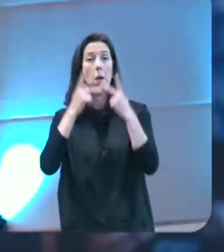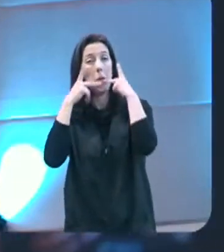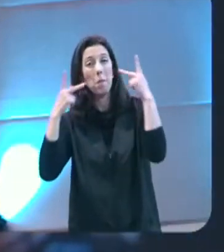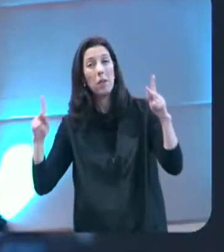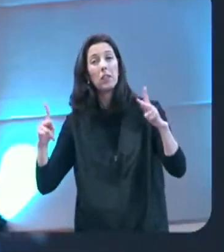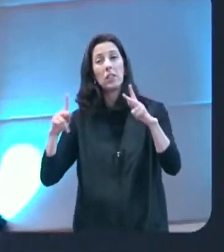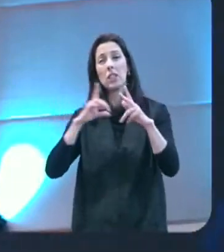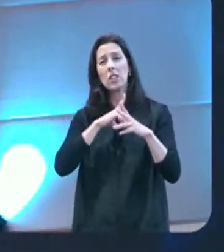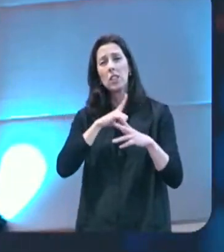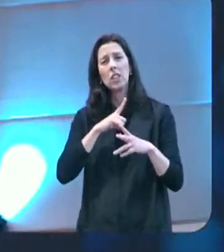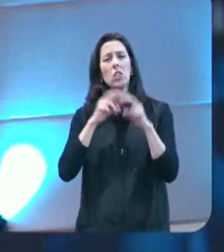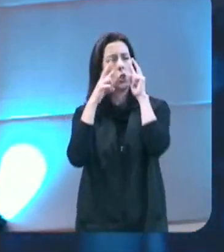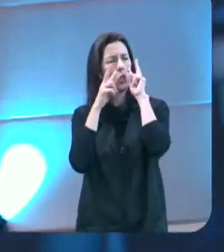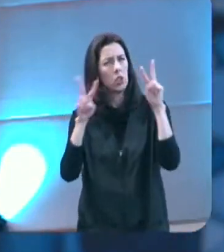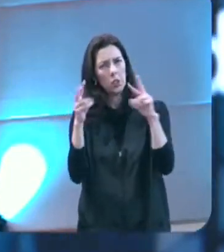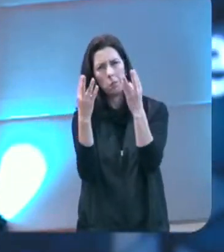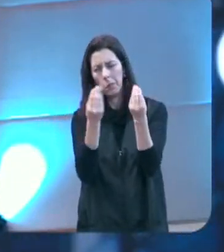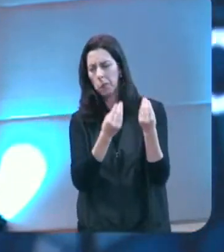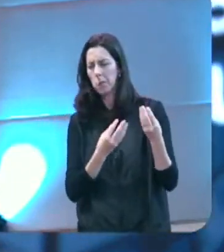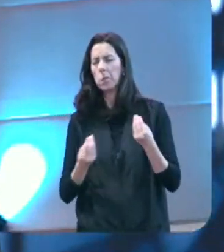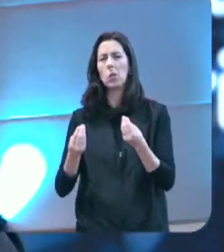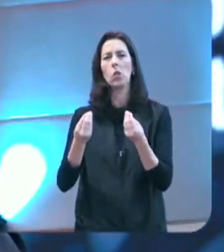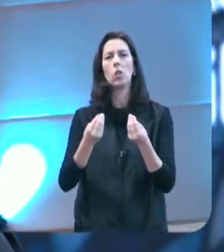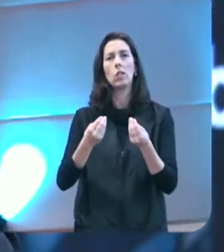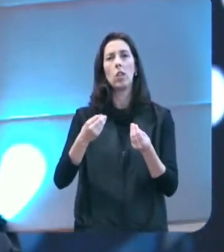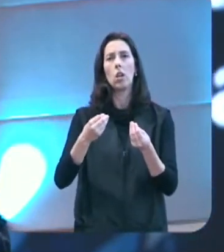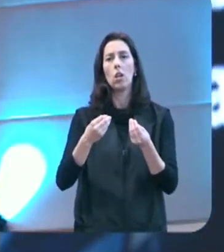de Paulo, ou aqueles